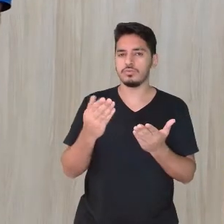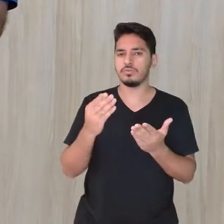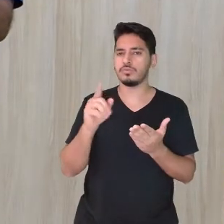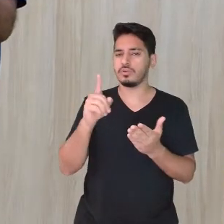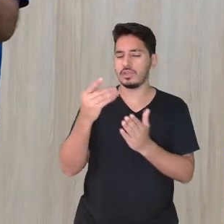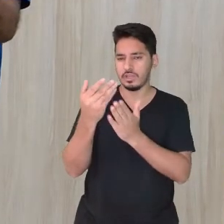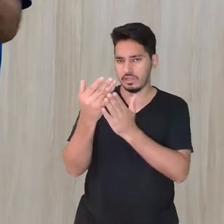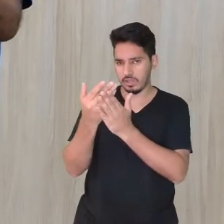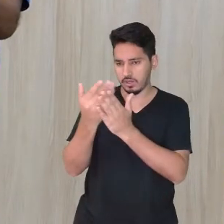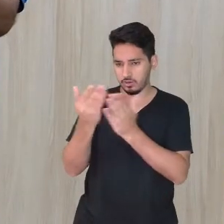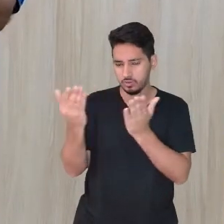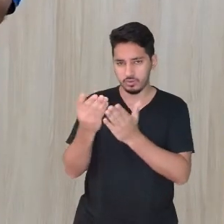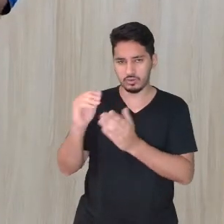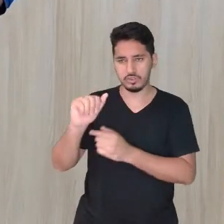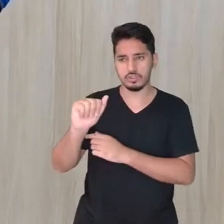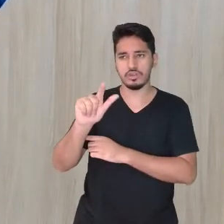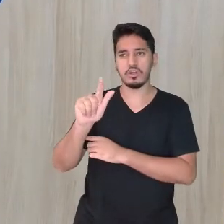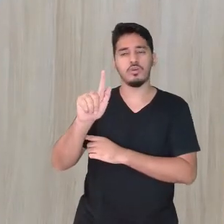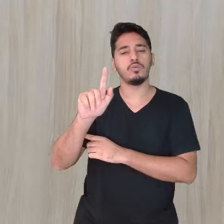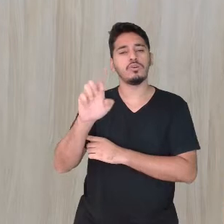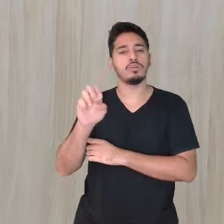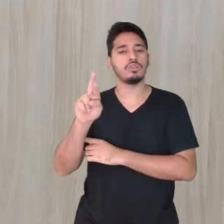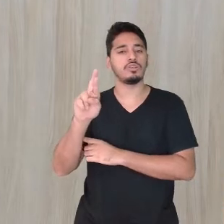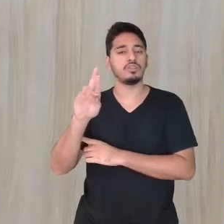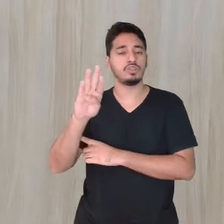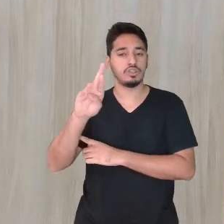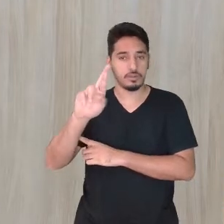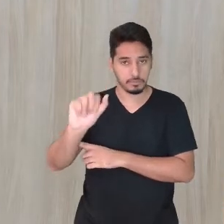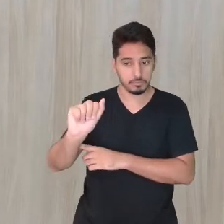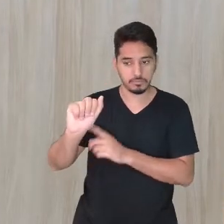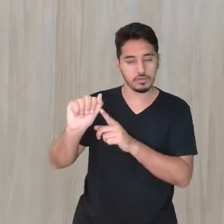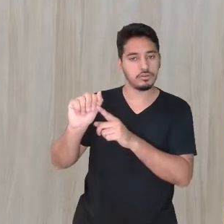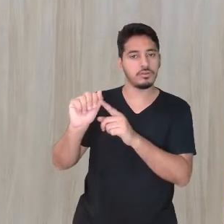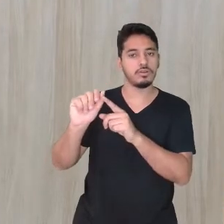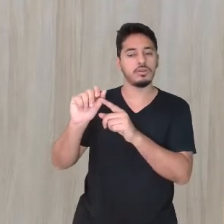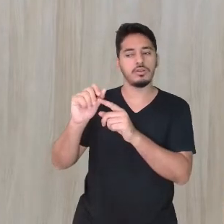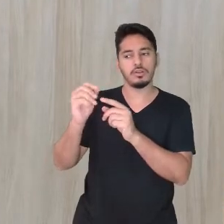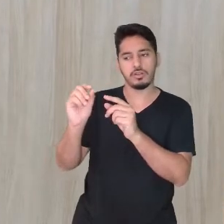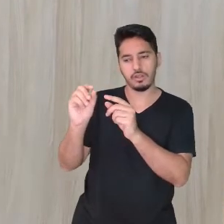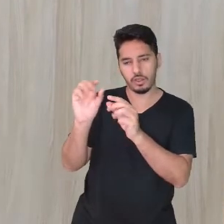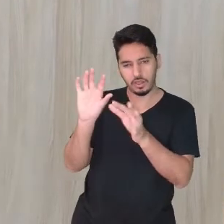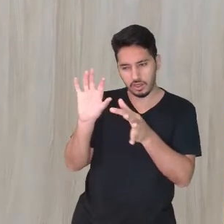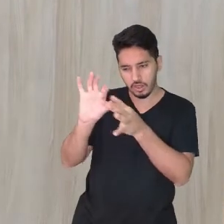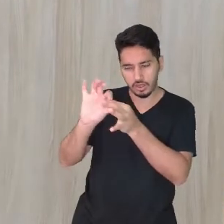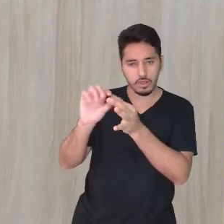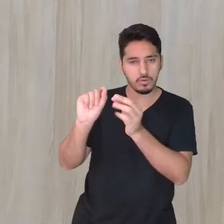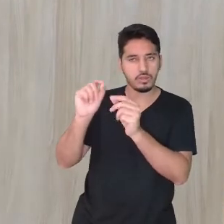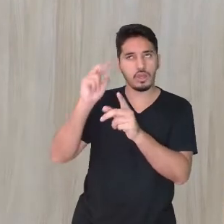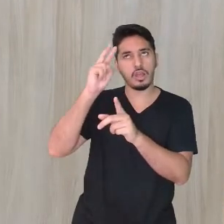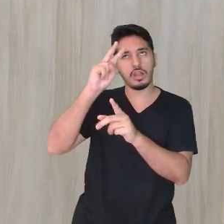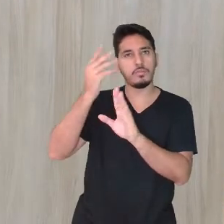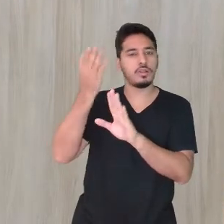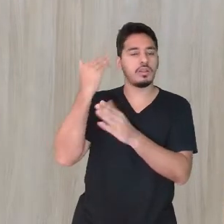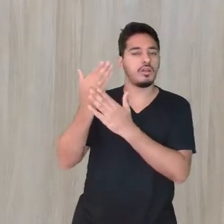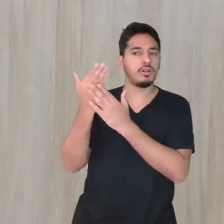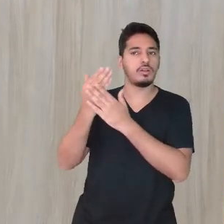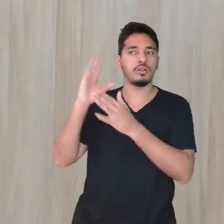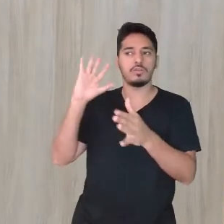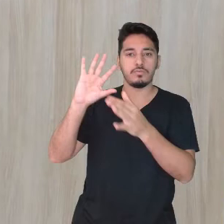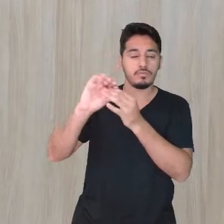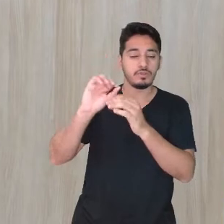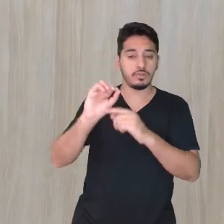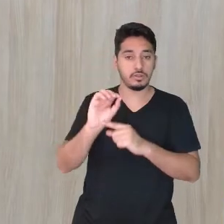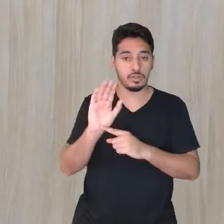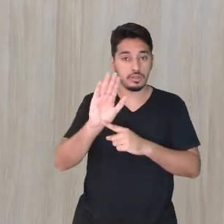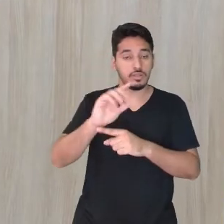essa álgebra e misturar com algumas figuras que a gente viu em aulas anteriores de sequência, e a gente vai gerar a figura e gerar uma